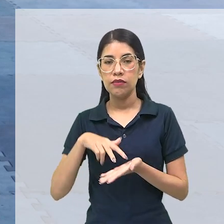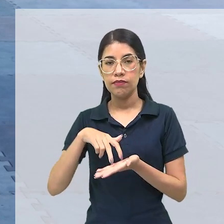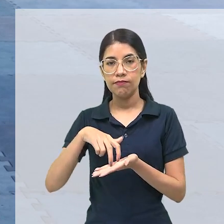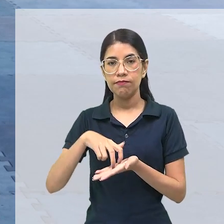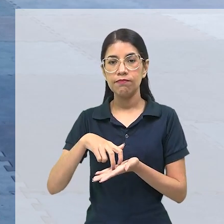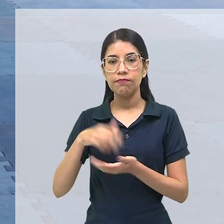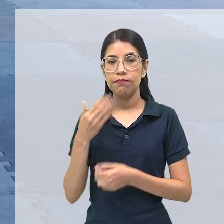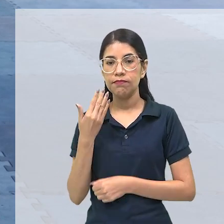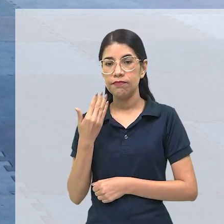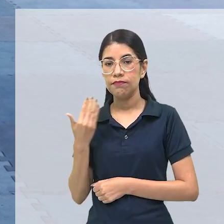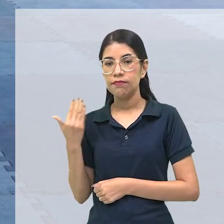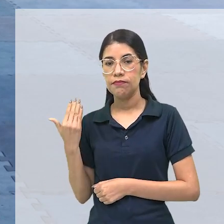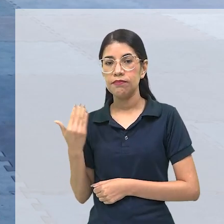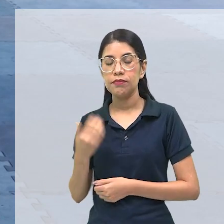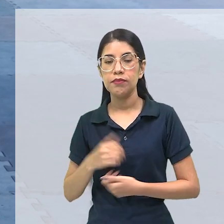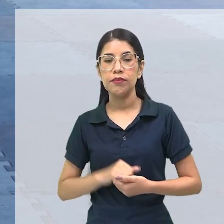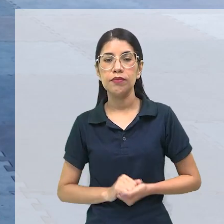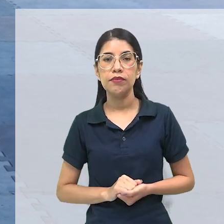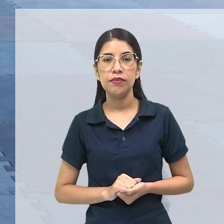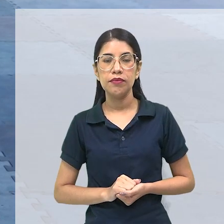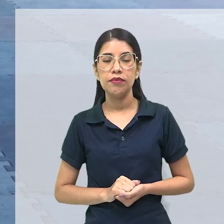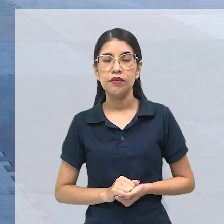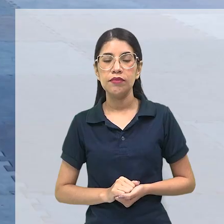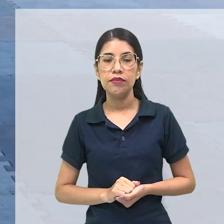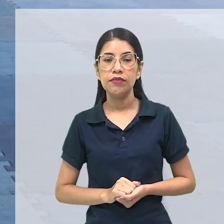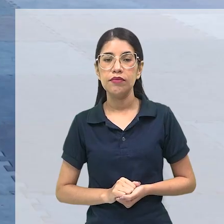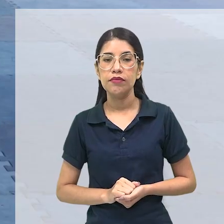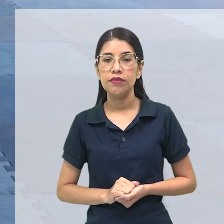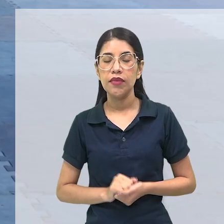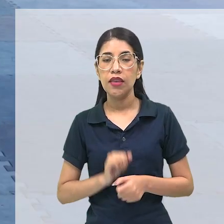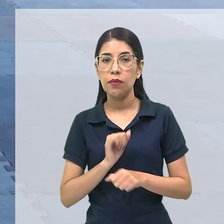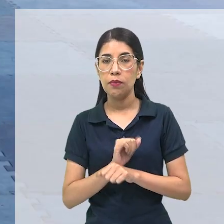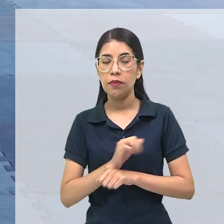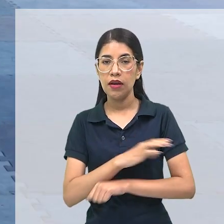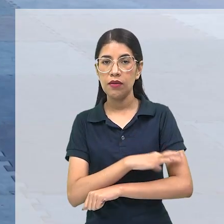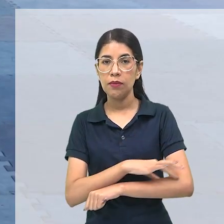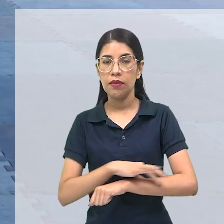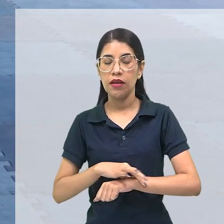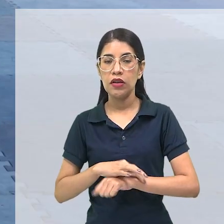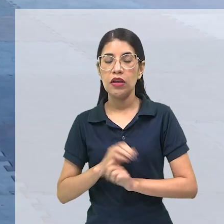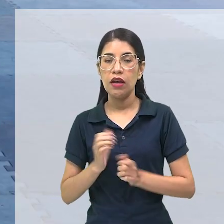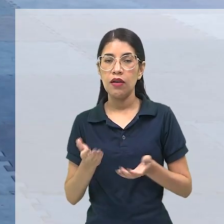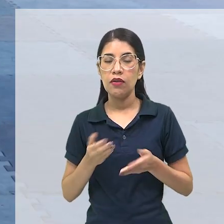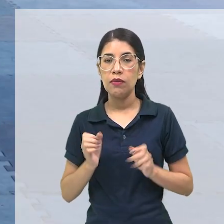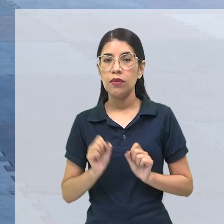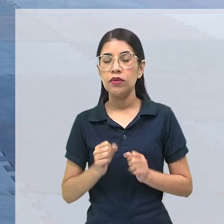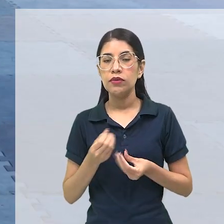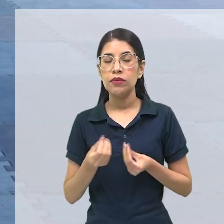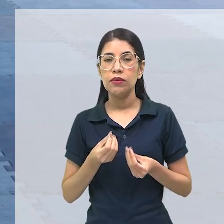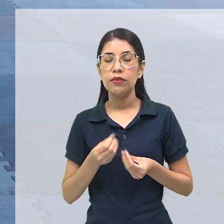inicial, abro a guarda dele, imobilizo o braço e aqui eu posso